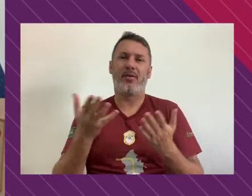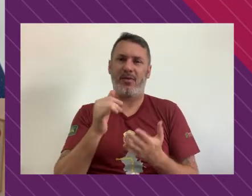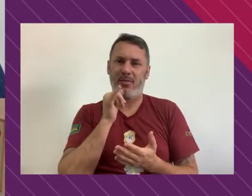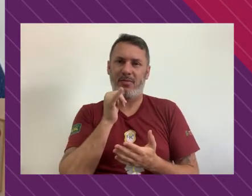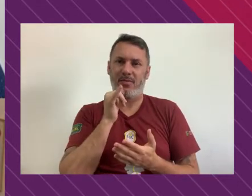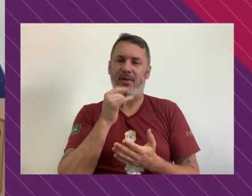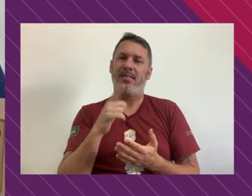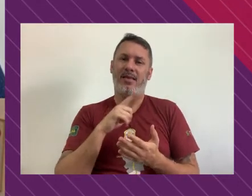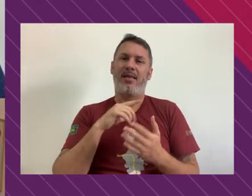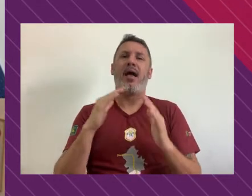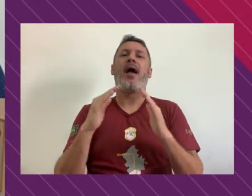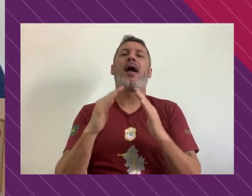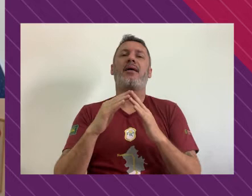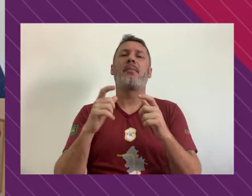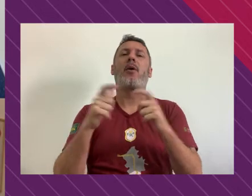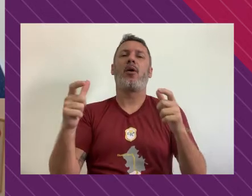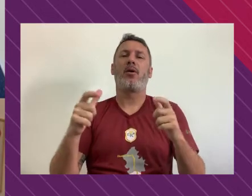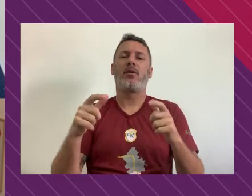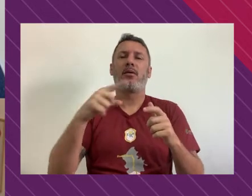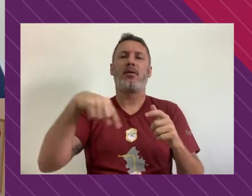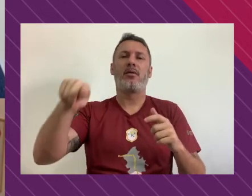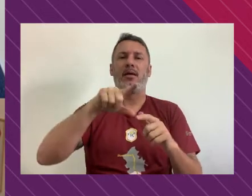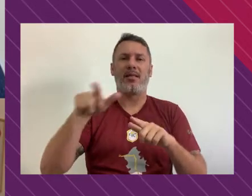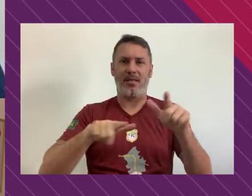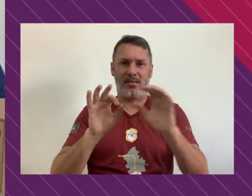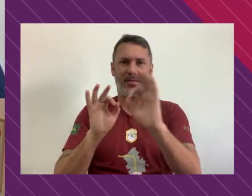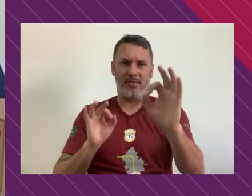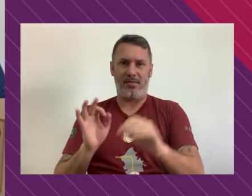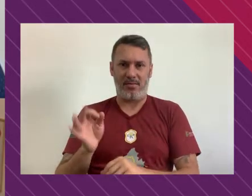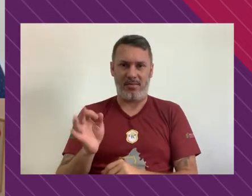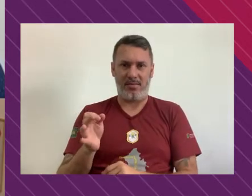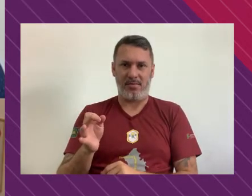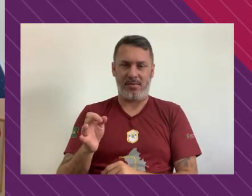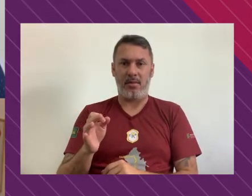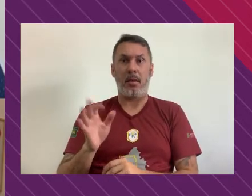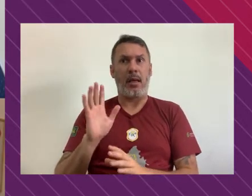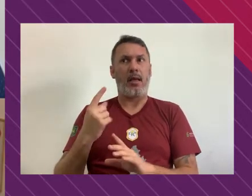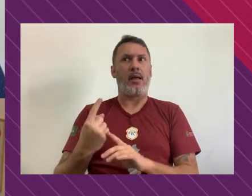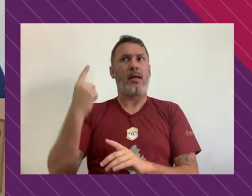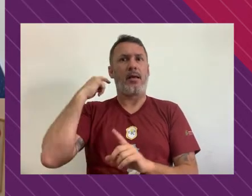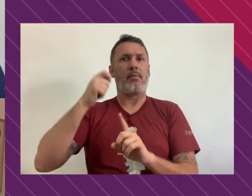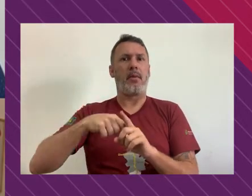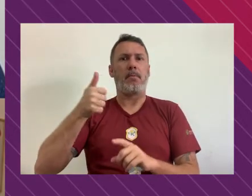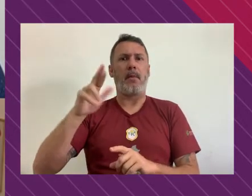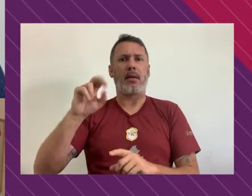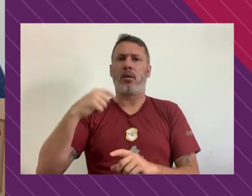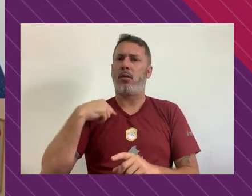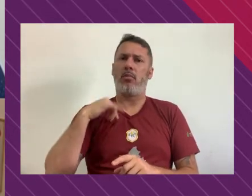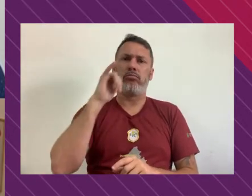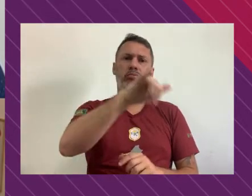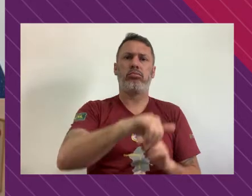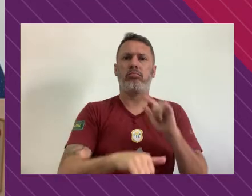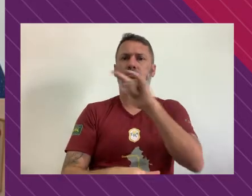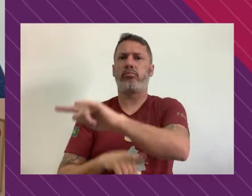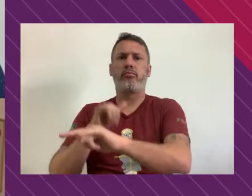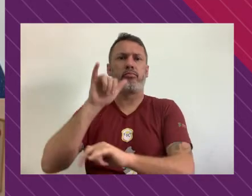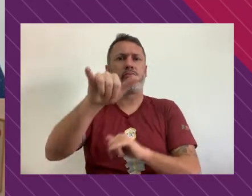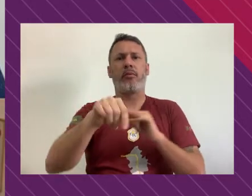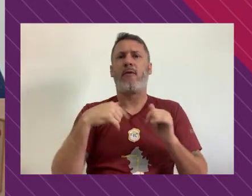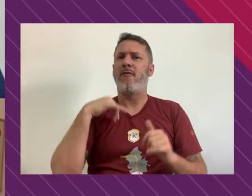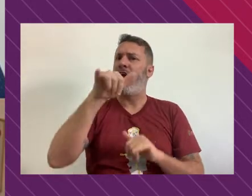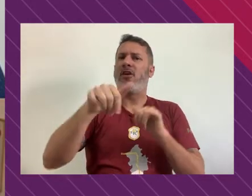home office, mas até o mês de março a nossa vida era no aeroporto. E aí, nos últimos anos, a gente passou a ver um